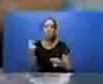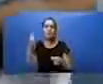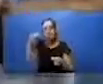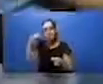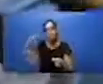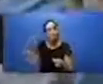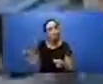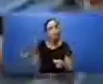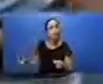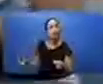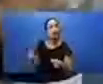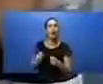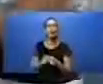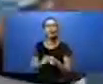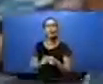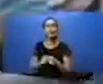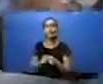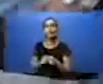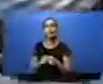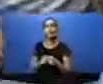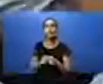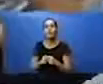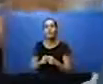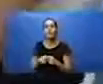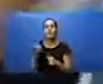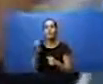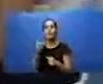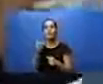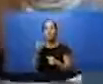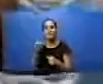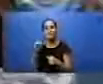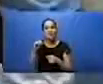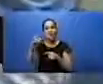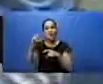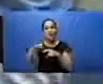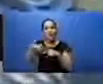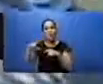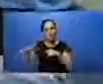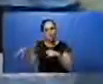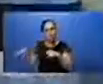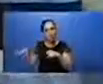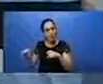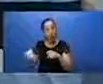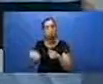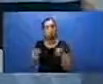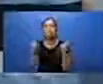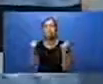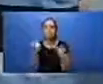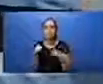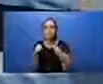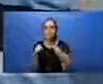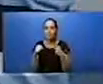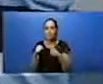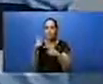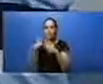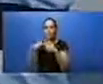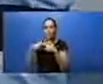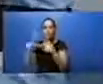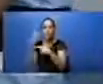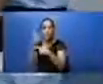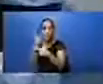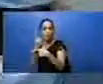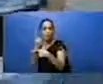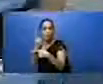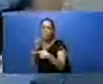natural ou irracional, como vocês vão aprender mais para frente, se eu divido ele por 1, dá a